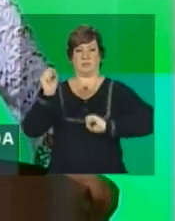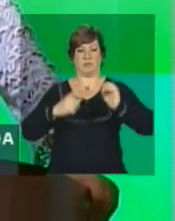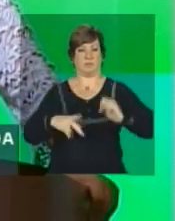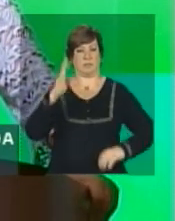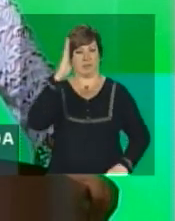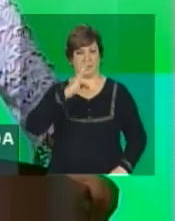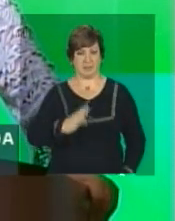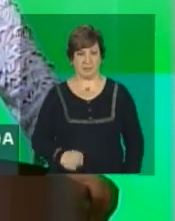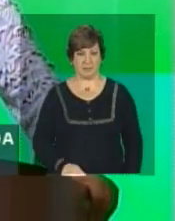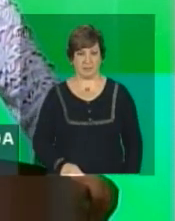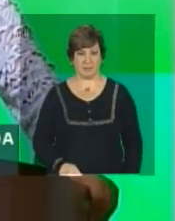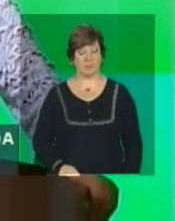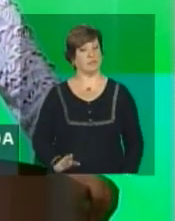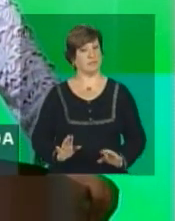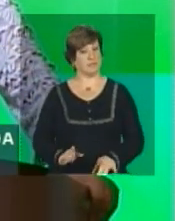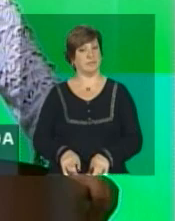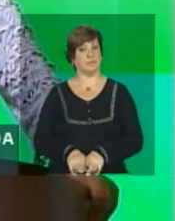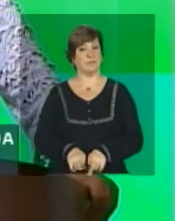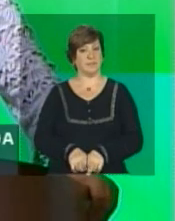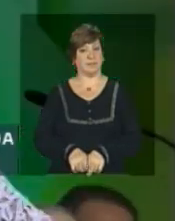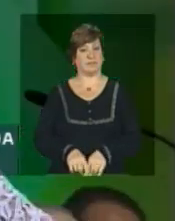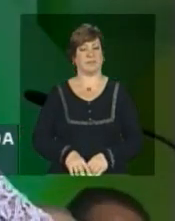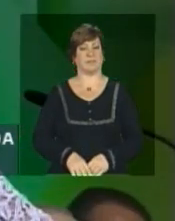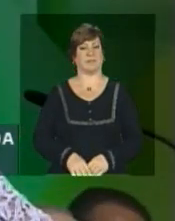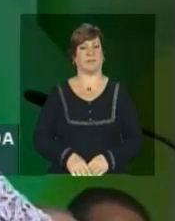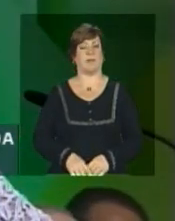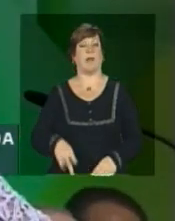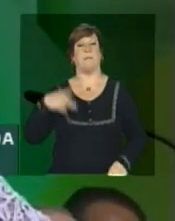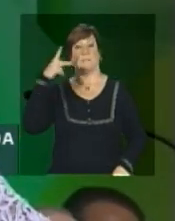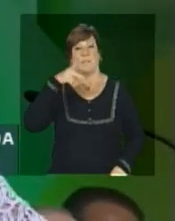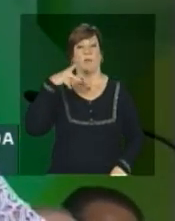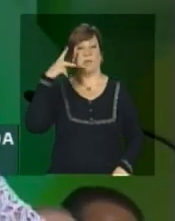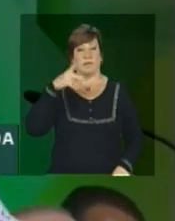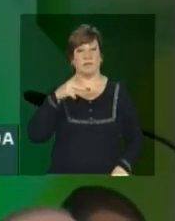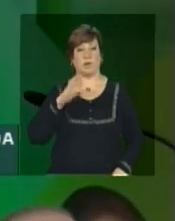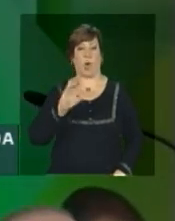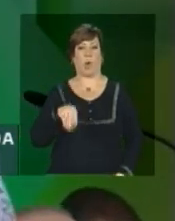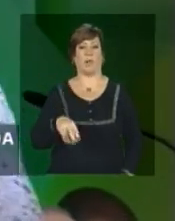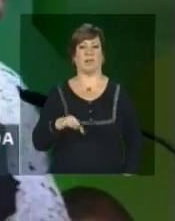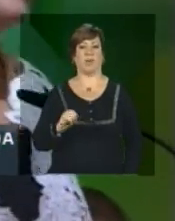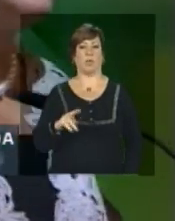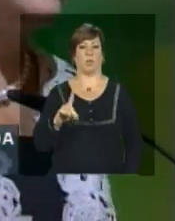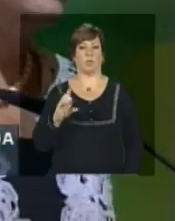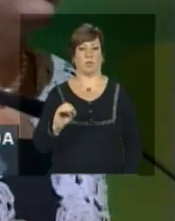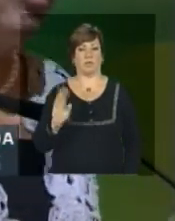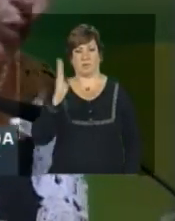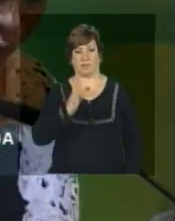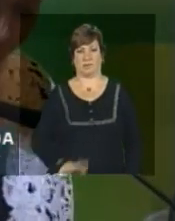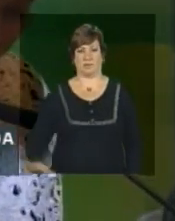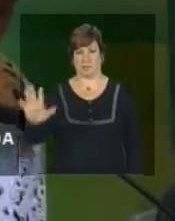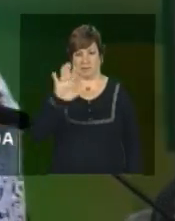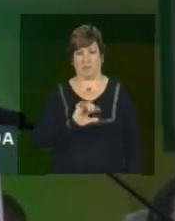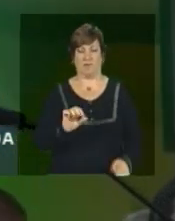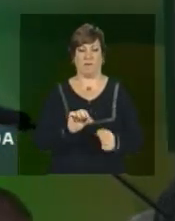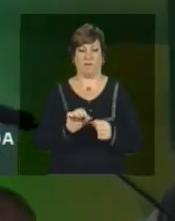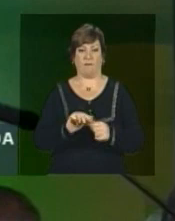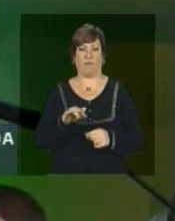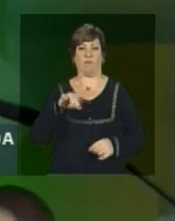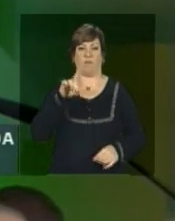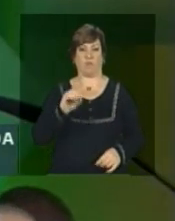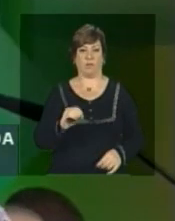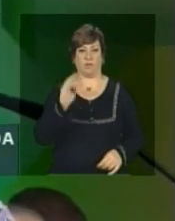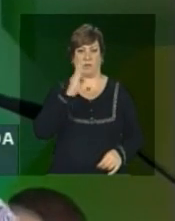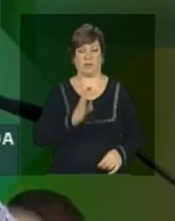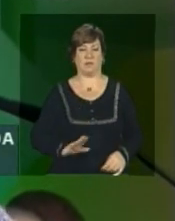no Brasil. Aliás, a política de conteúdo nacional e a criação do Fundo Social